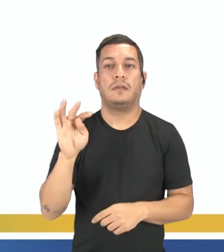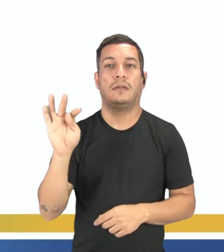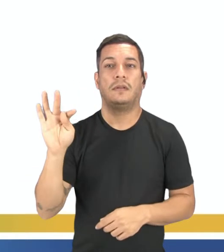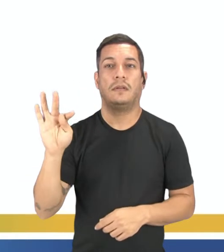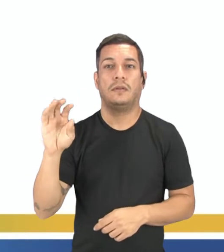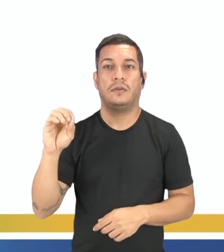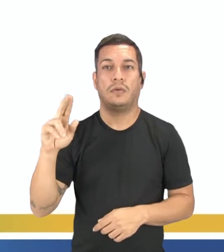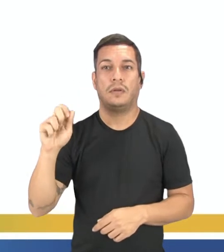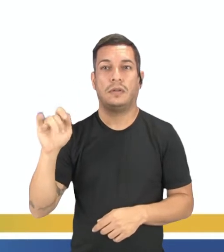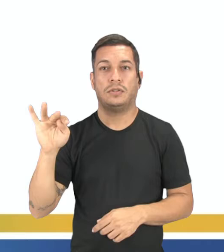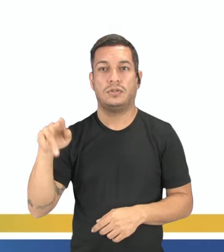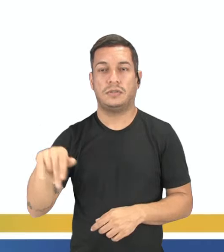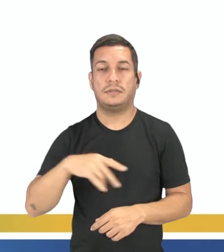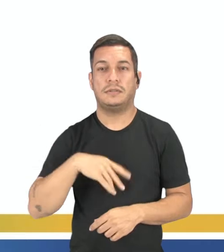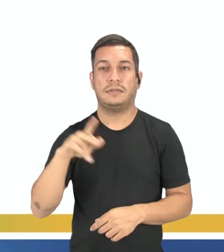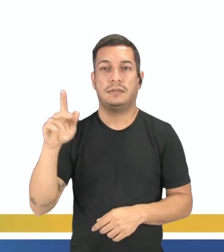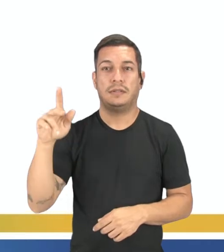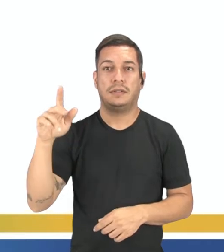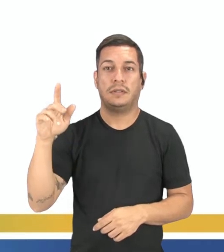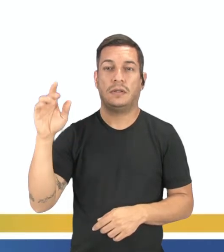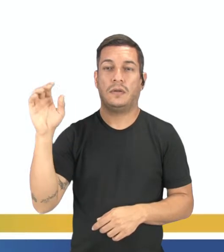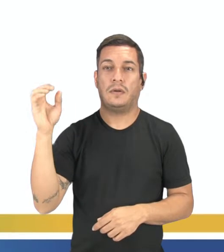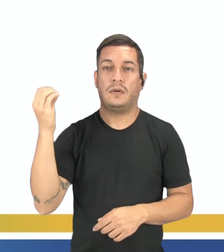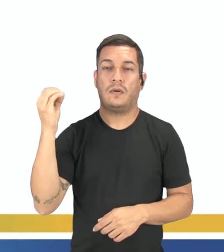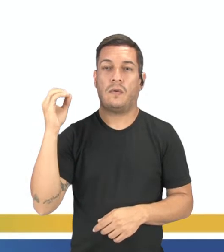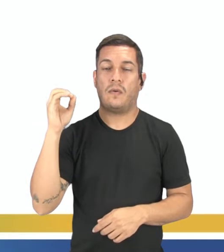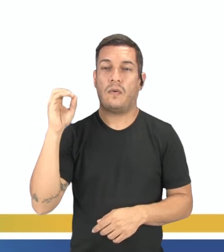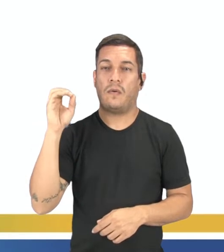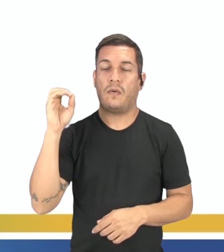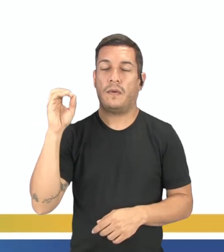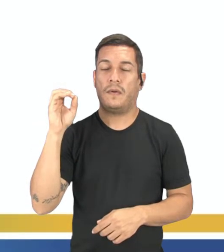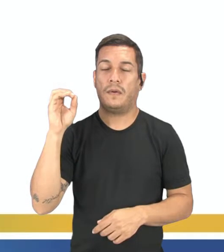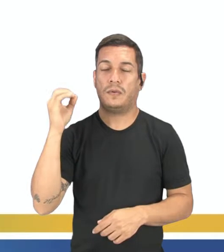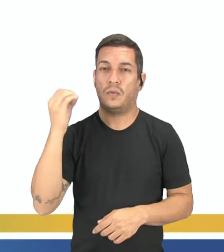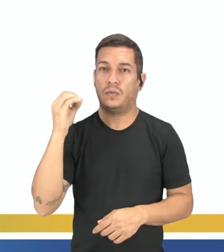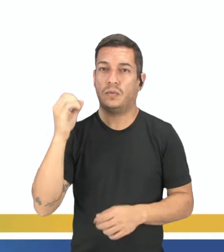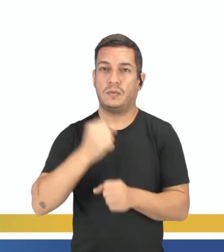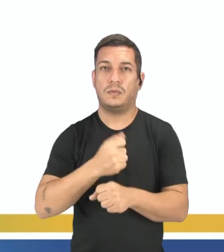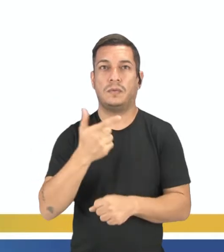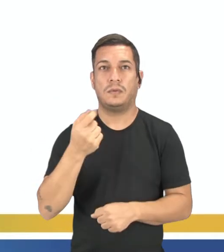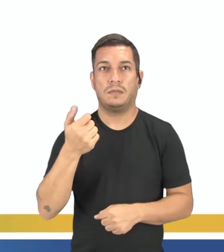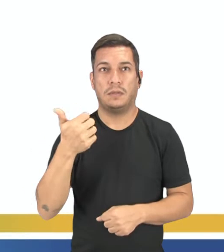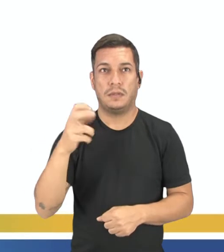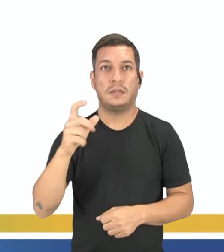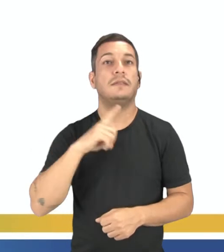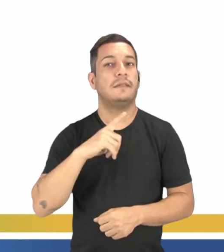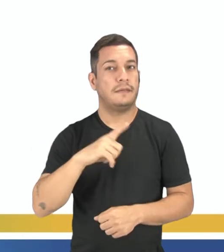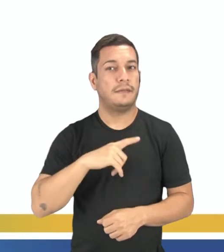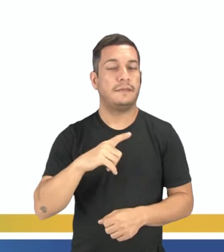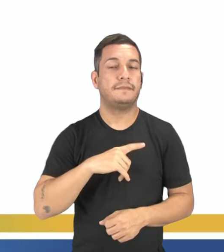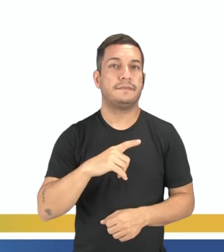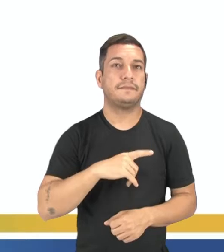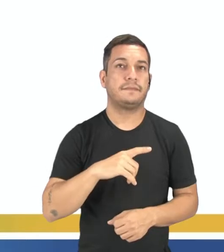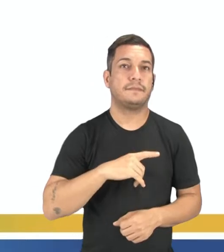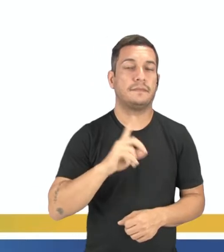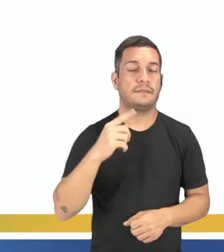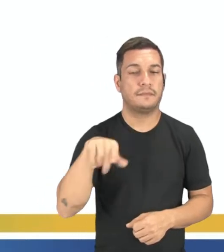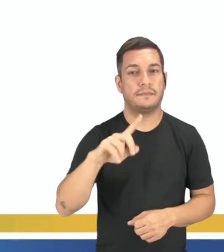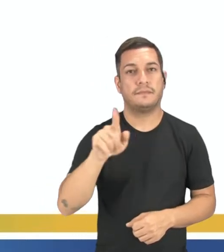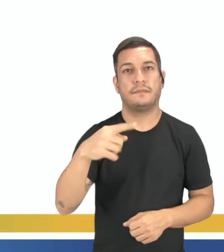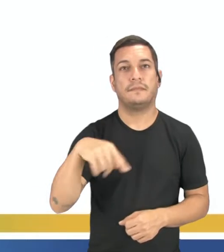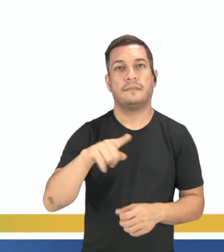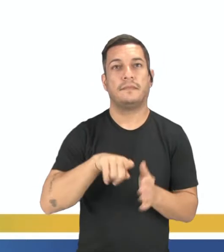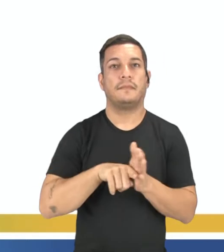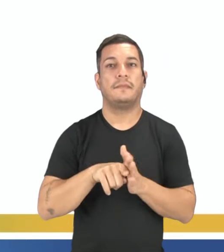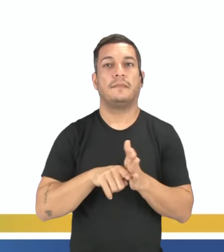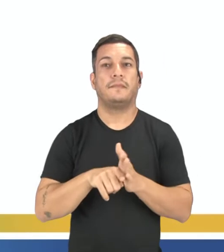em Tocantins, em Palmas, em outubro de 2015? Existe. É uma coisa maravilhosa também para depois